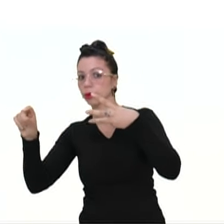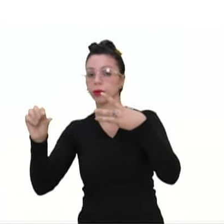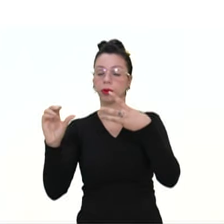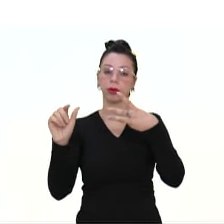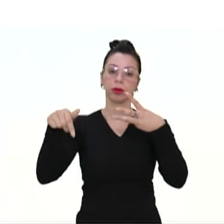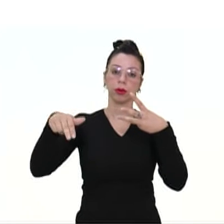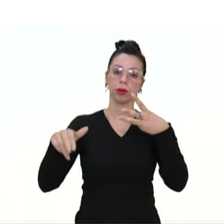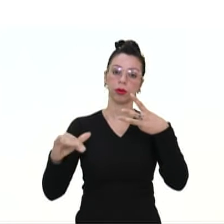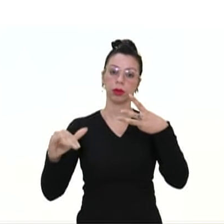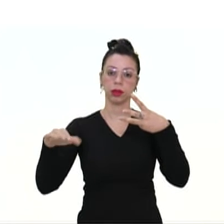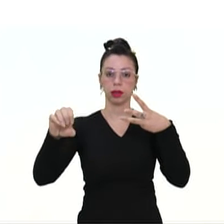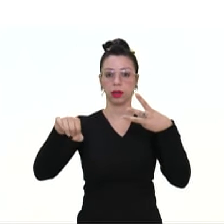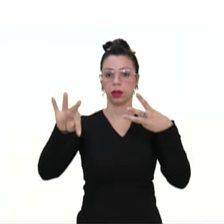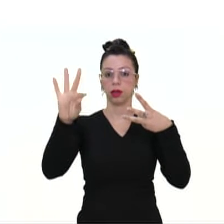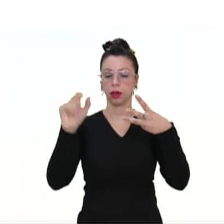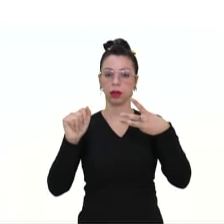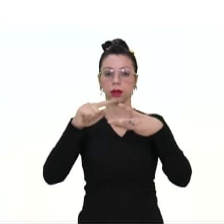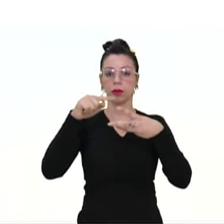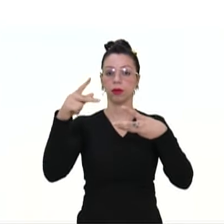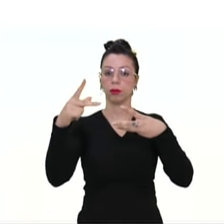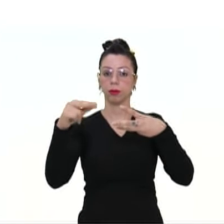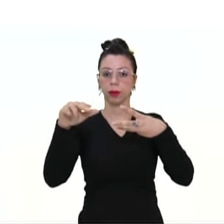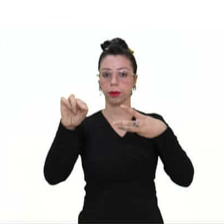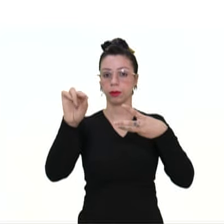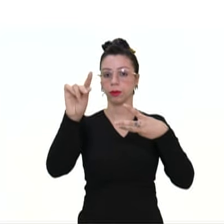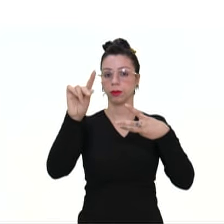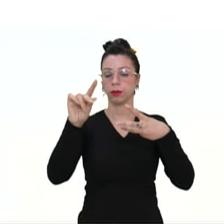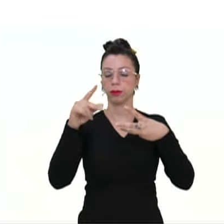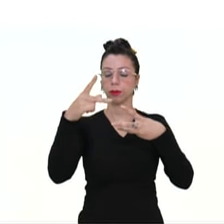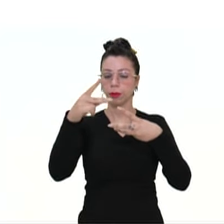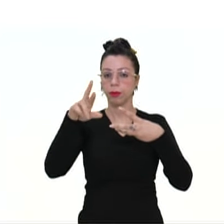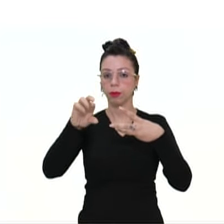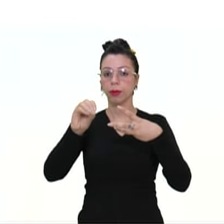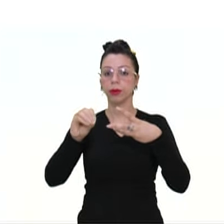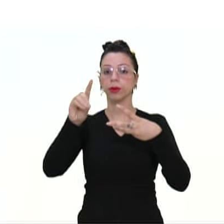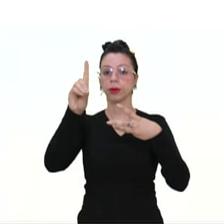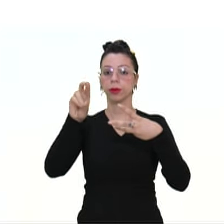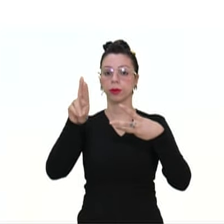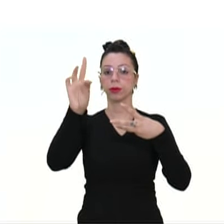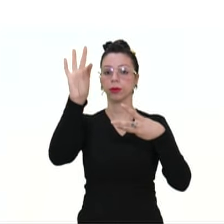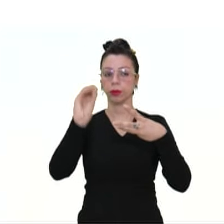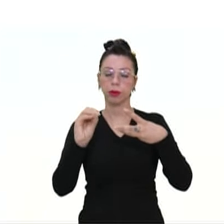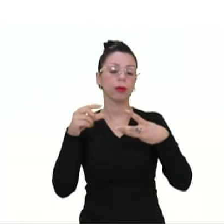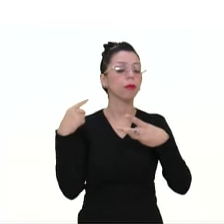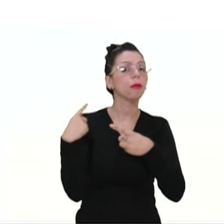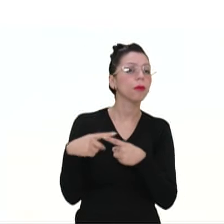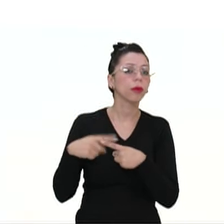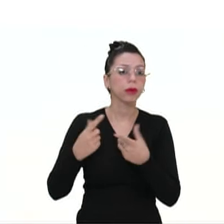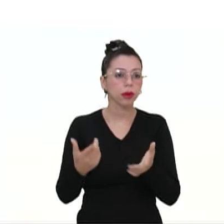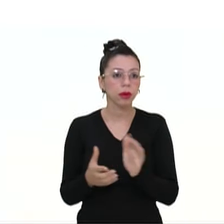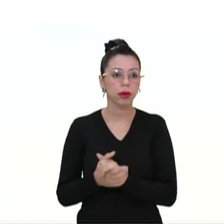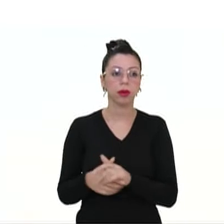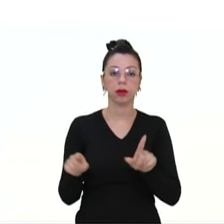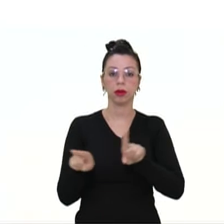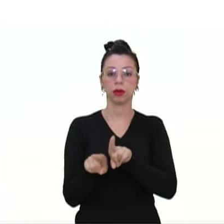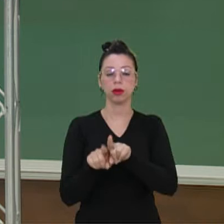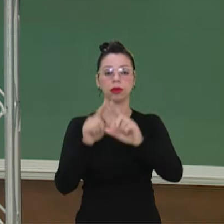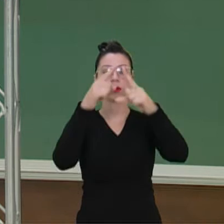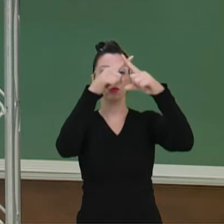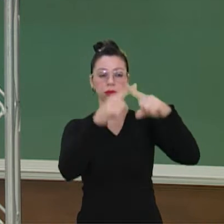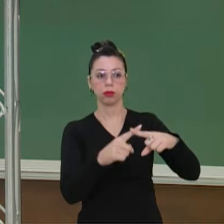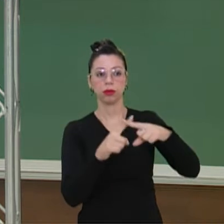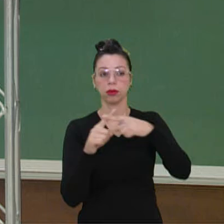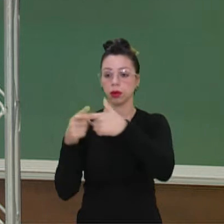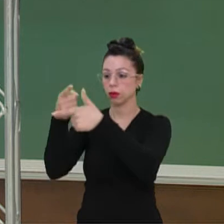quociente, log de A menos log de B na base C. Tranquilo? Mas, professor, por quê? Porque, olha só, aqui está multiplicando e aqui